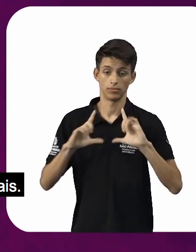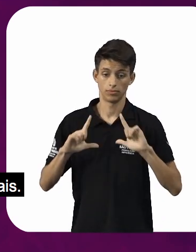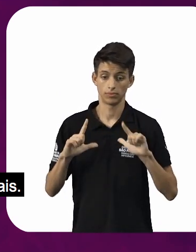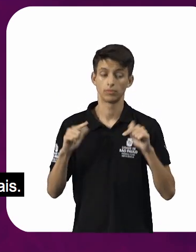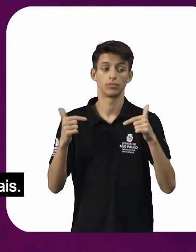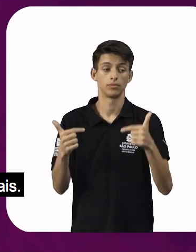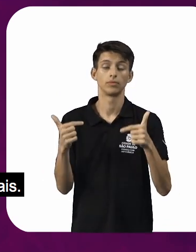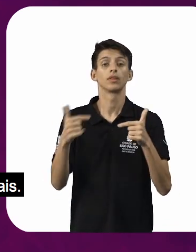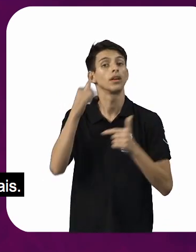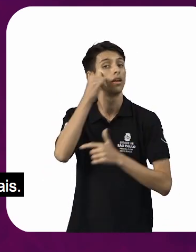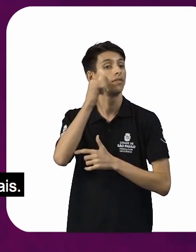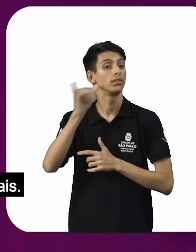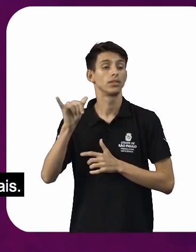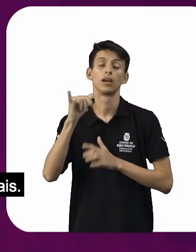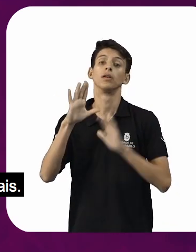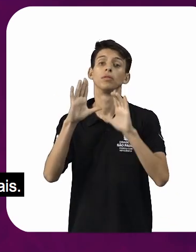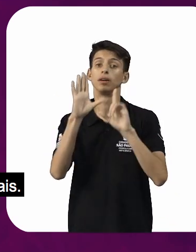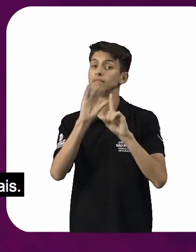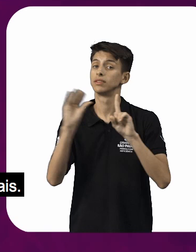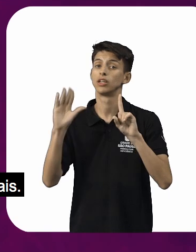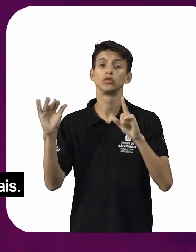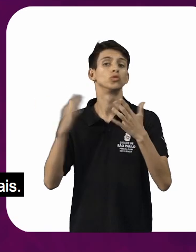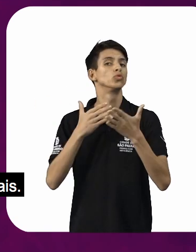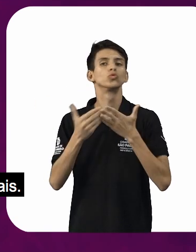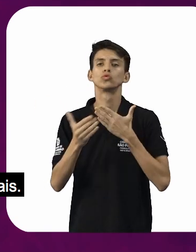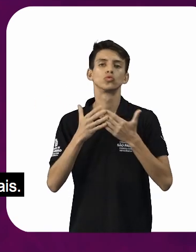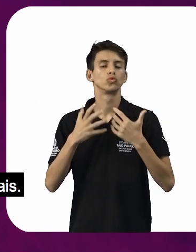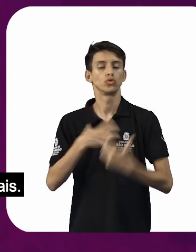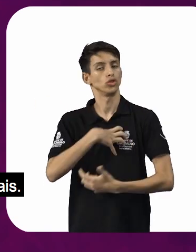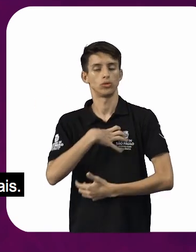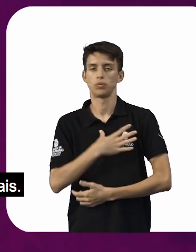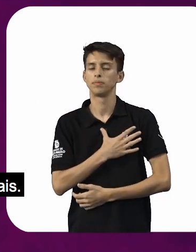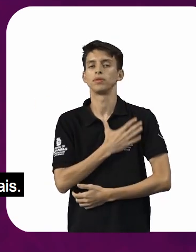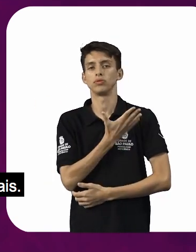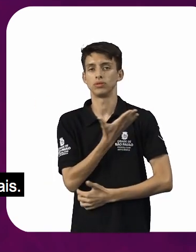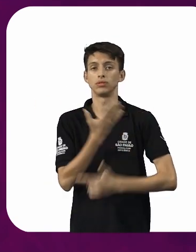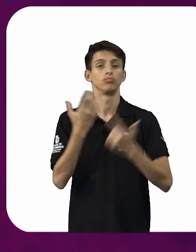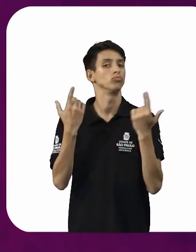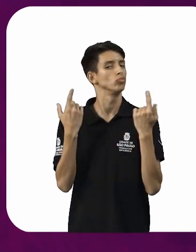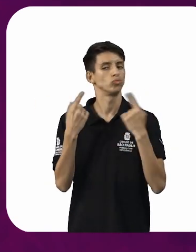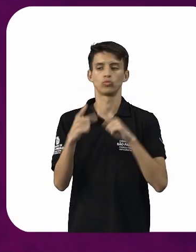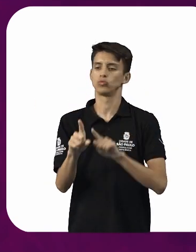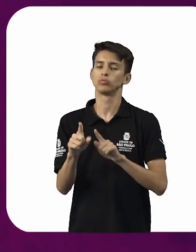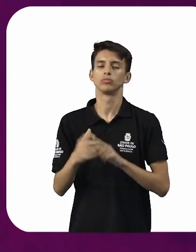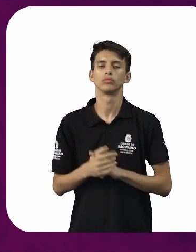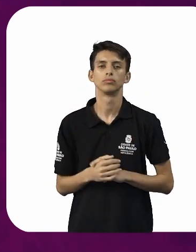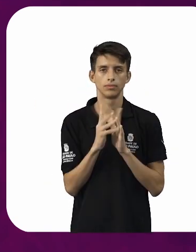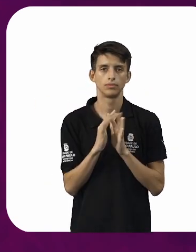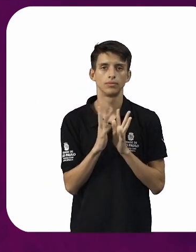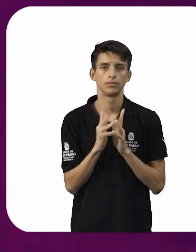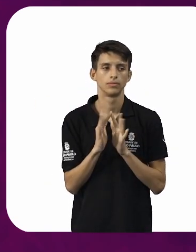prevenir o assédio e todas as formas de discriminação são compromissos institucionais.